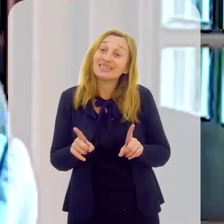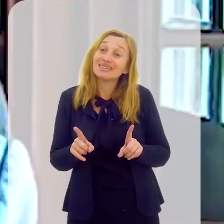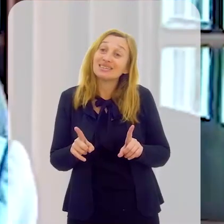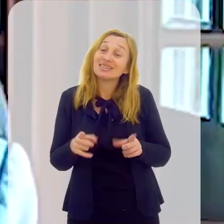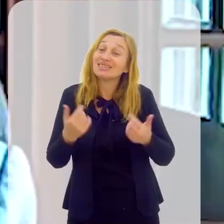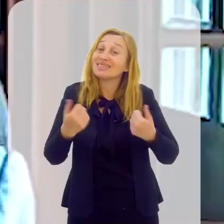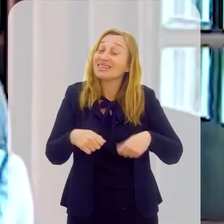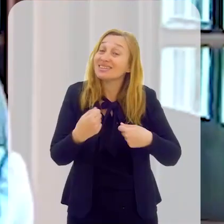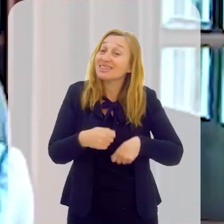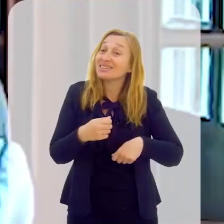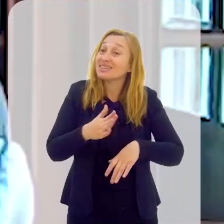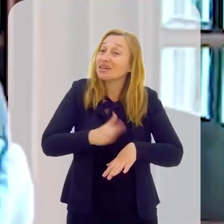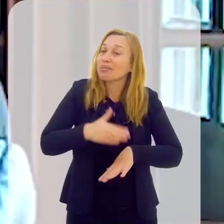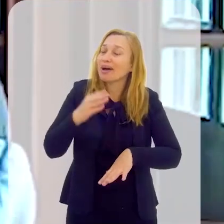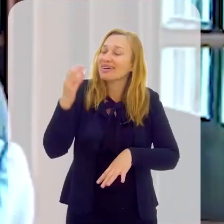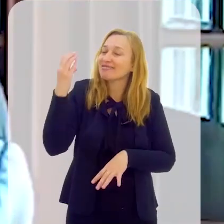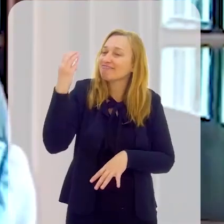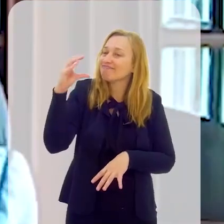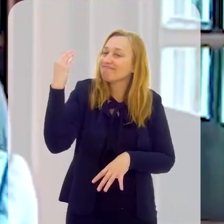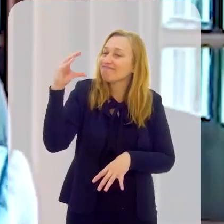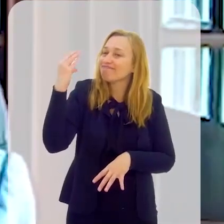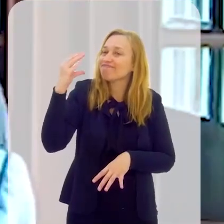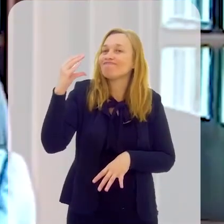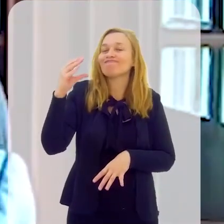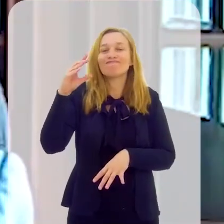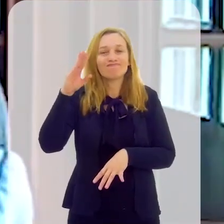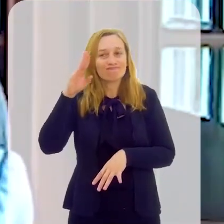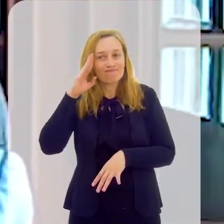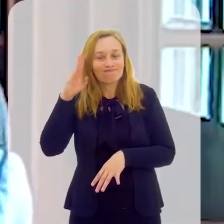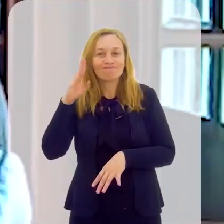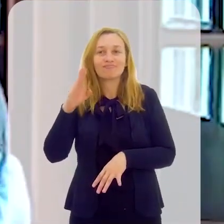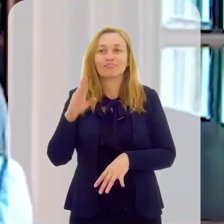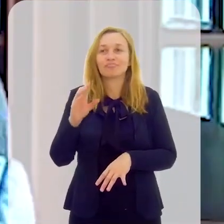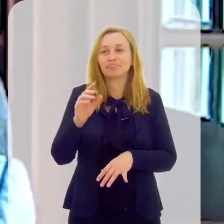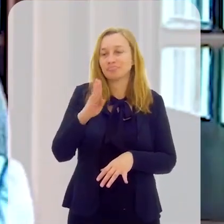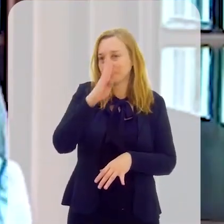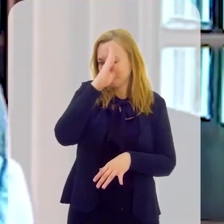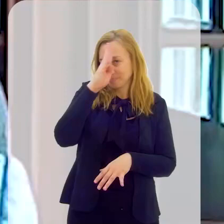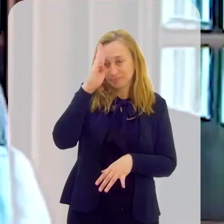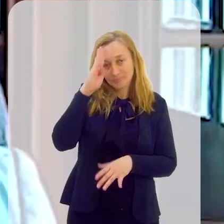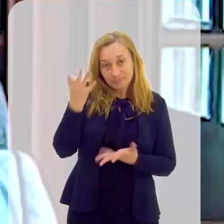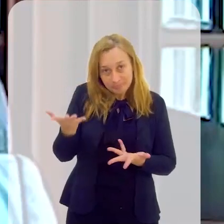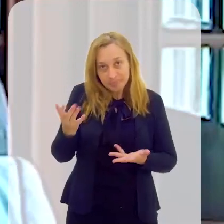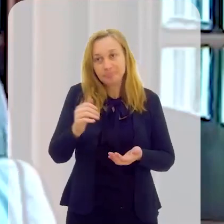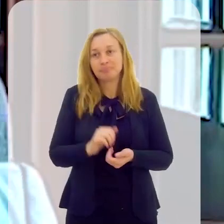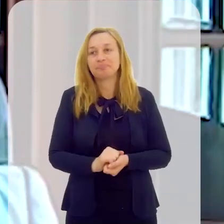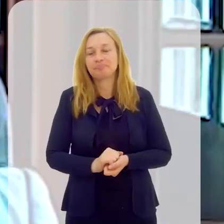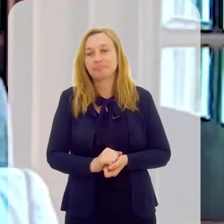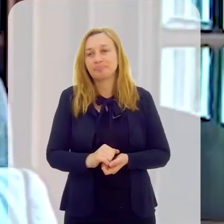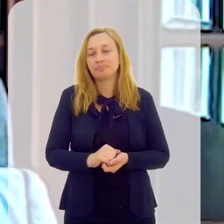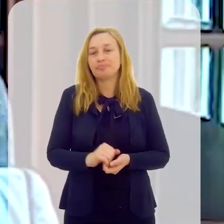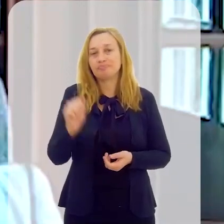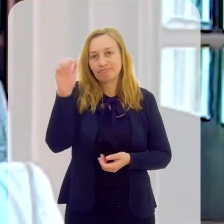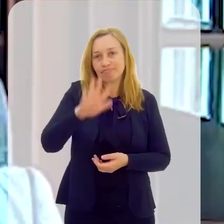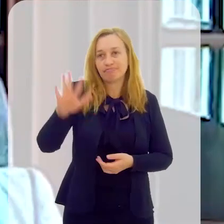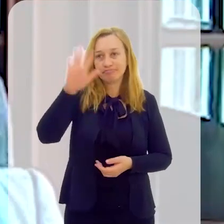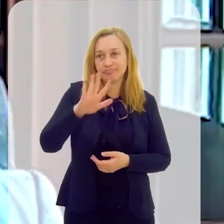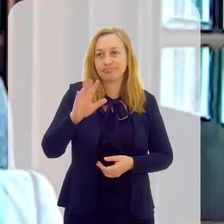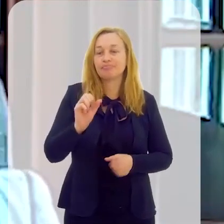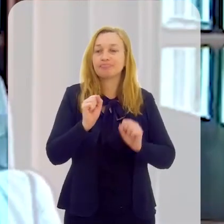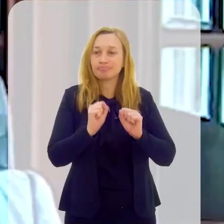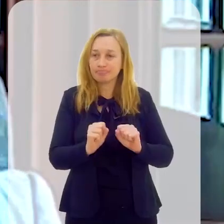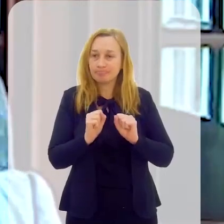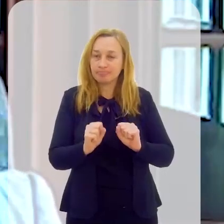ter, sem sombra de dúvida, mas que carece um pouco de uma fundamentação. E a academia, não só a SPM,